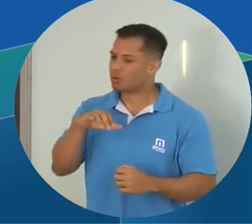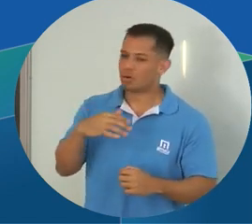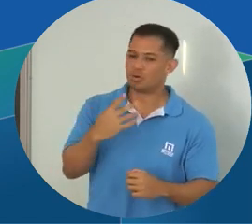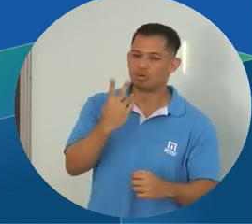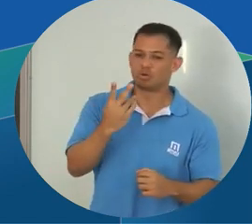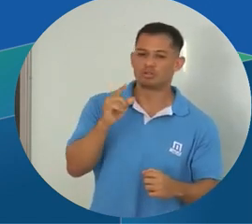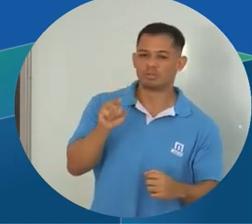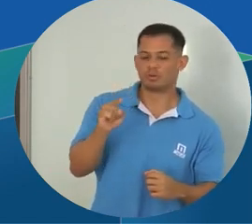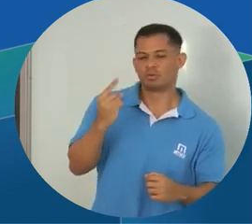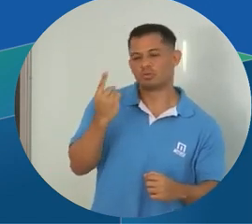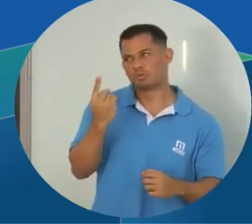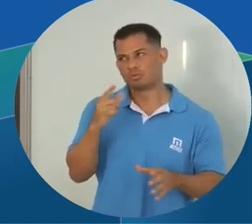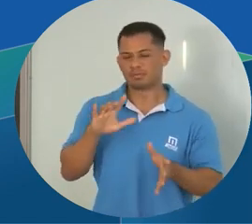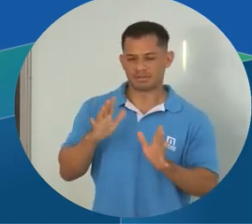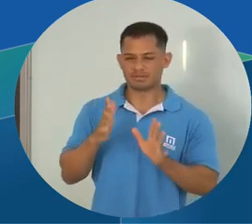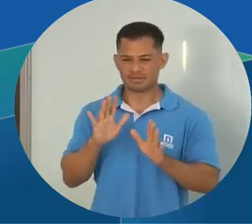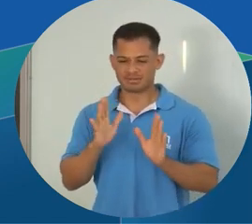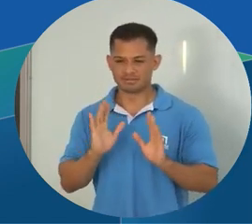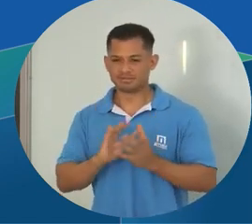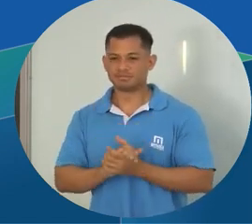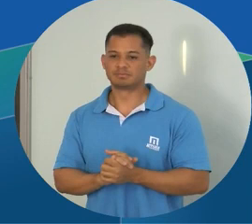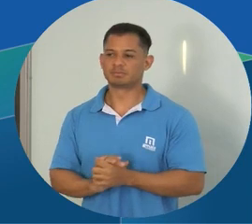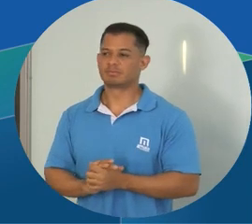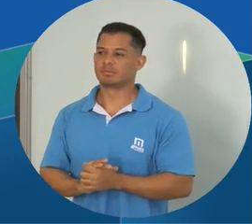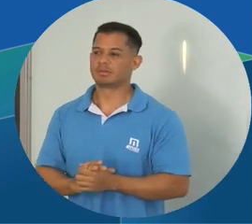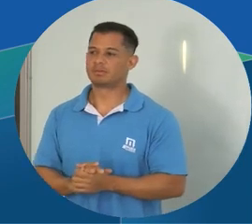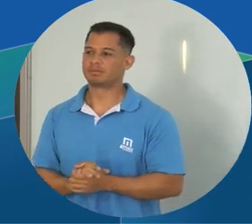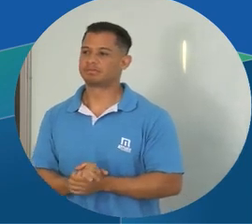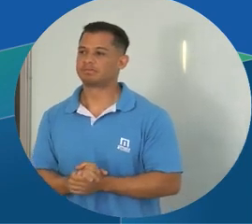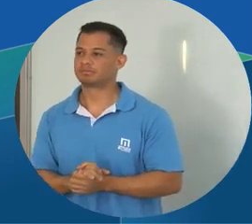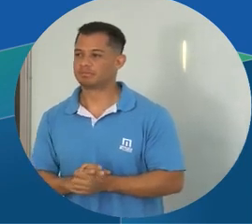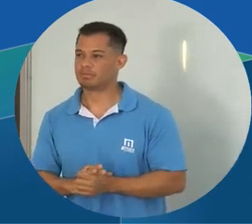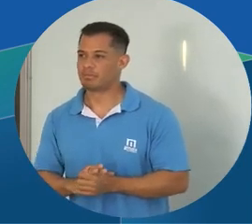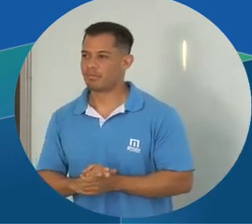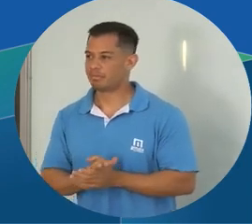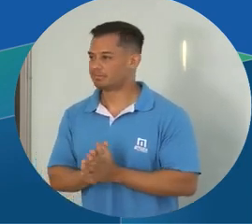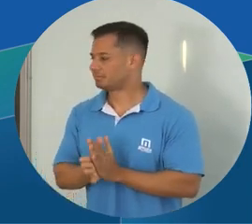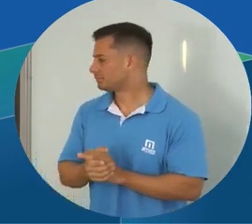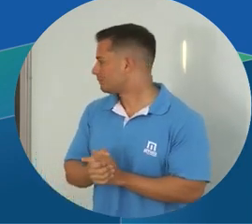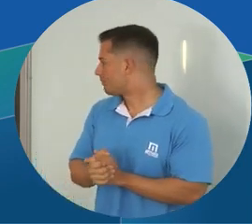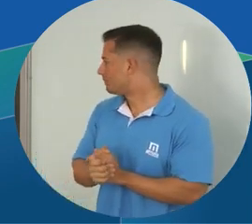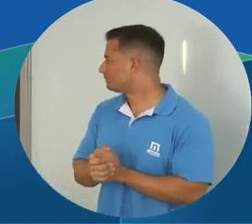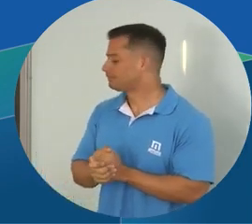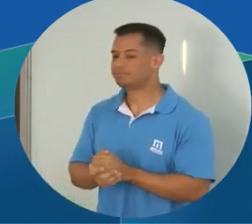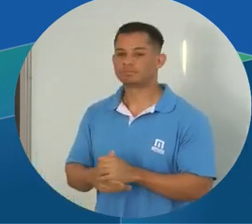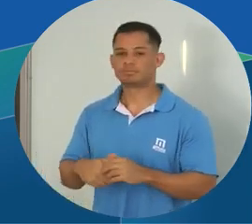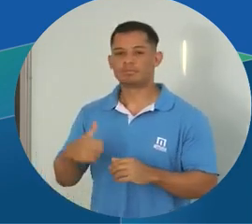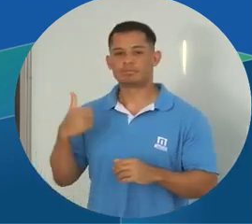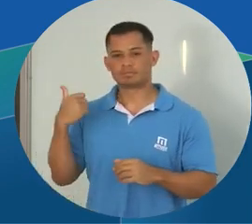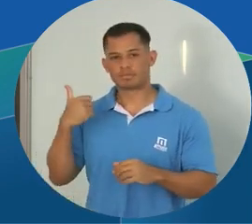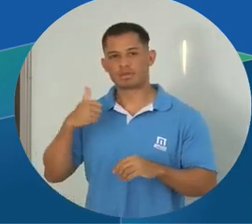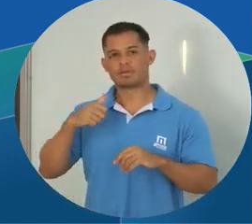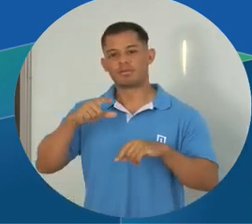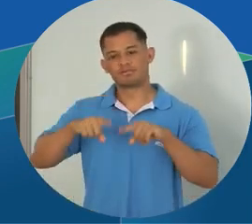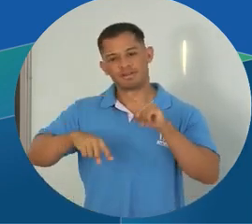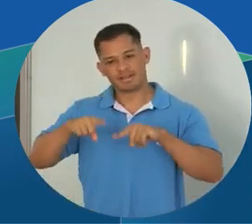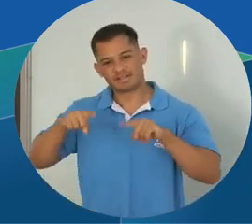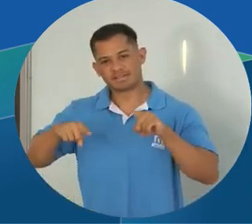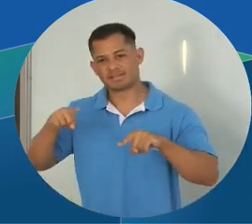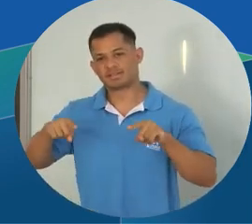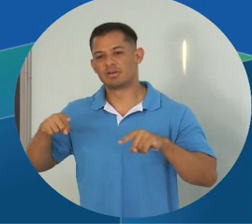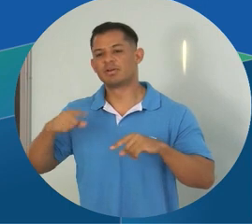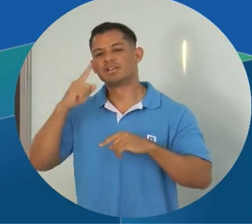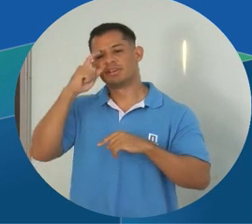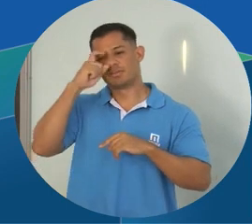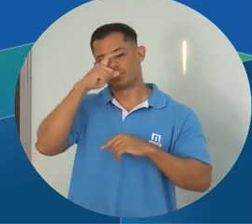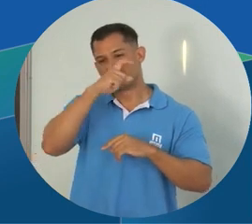por metro cúbico, alguma coisa assim também. Mas essa grande variação e a dificuldade de